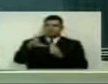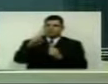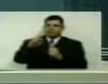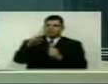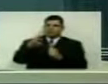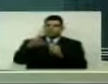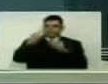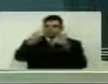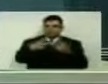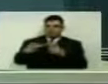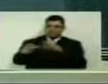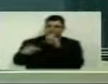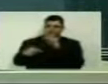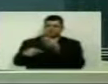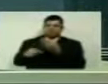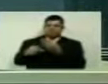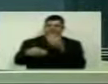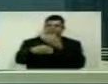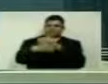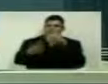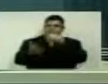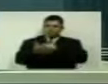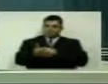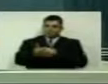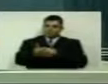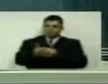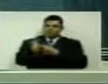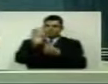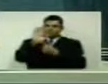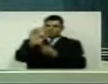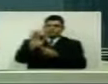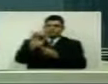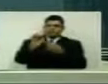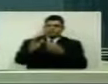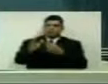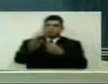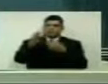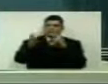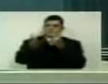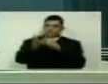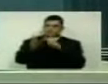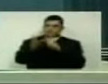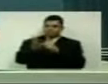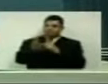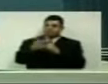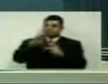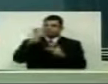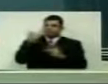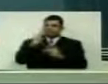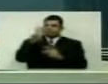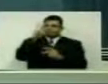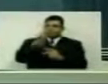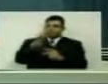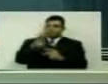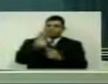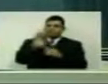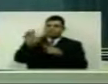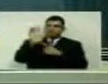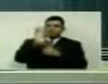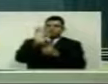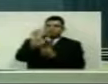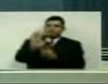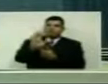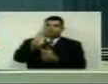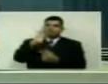mil habitantes são obrigadas a publicar em tempo real todos os valores